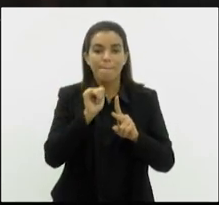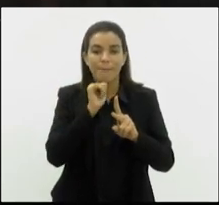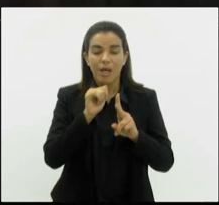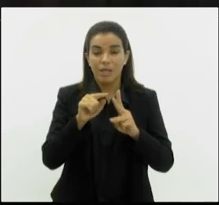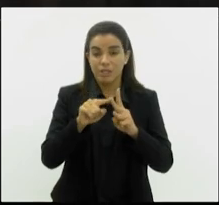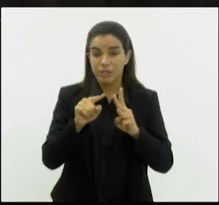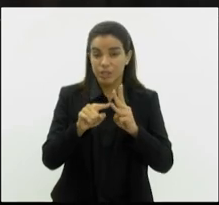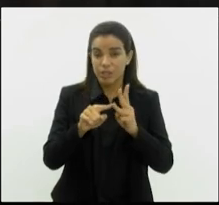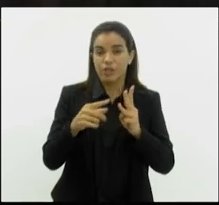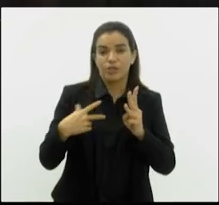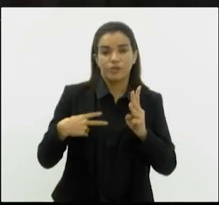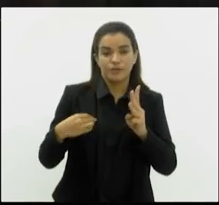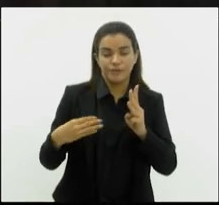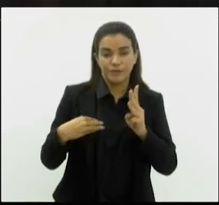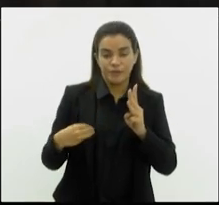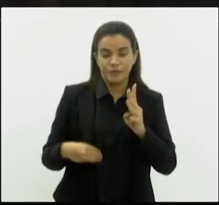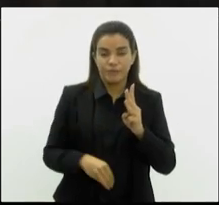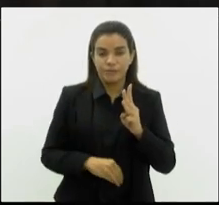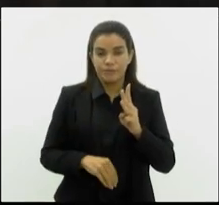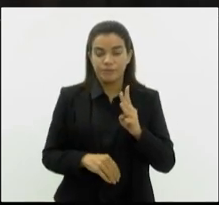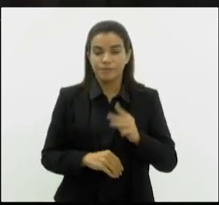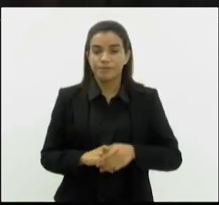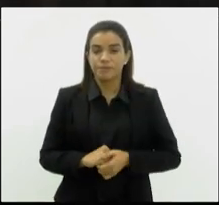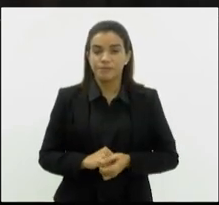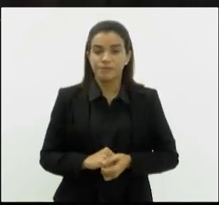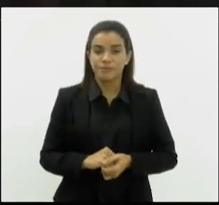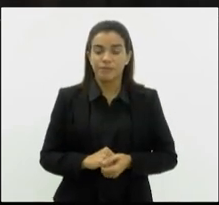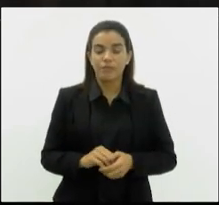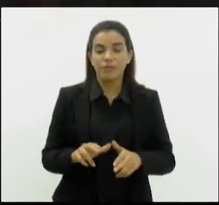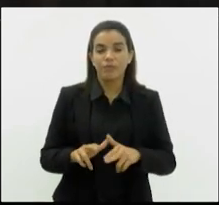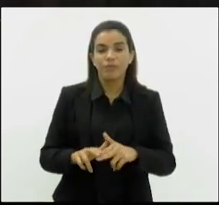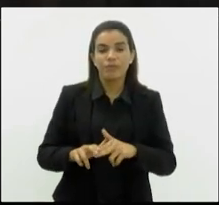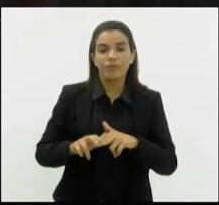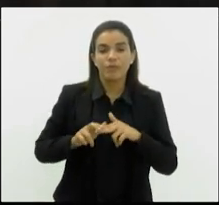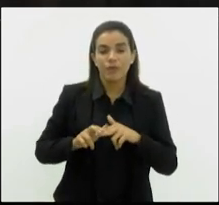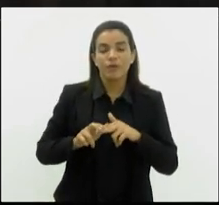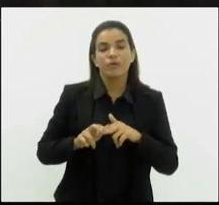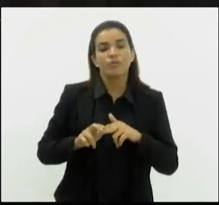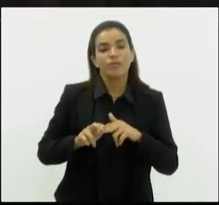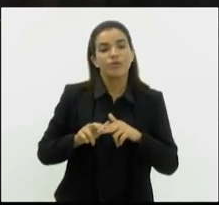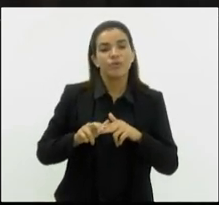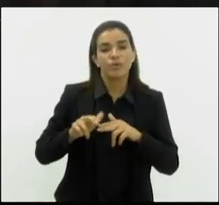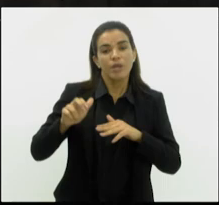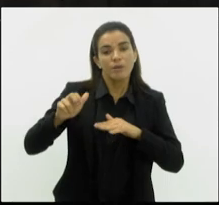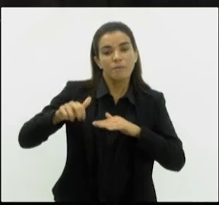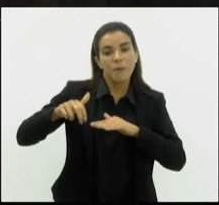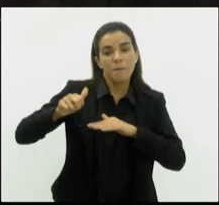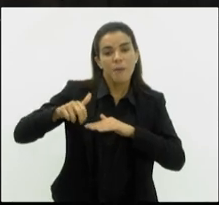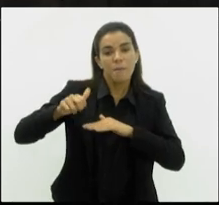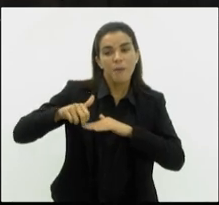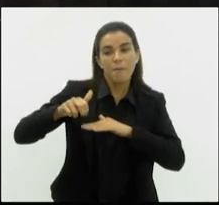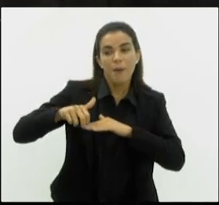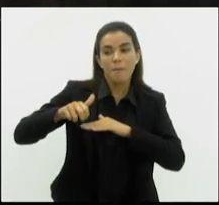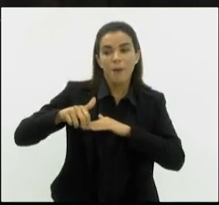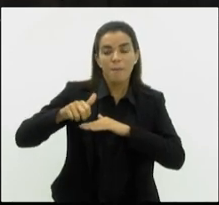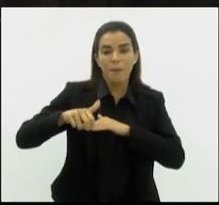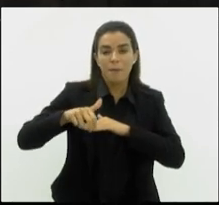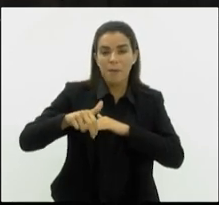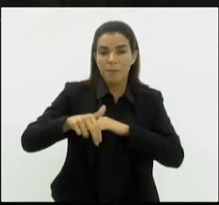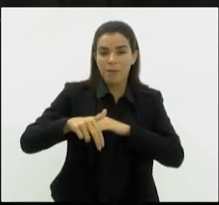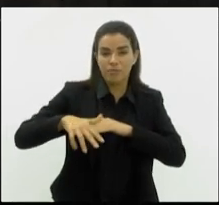dois filhos, porque simplesmente transitavam pelo